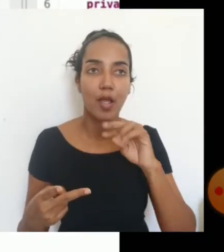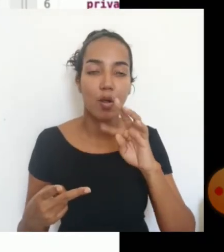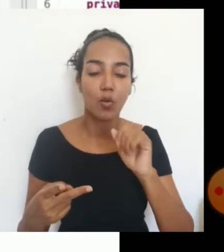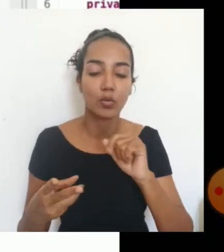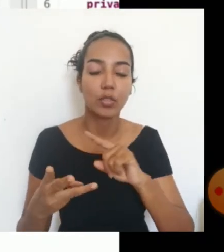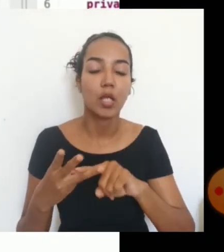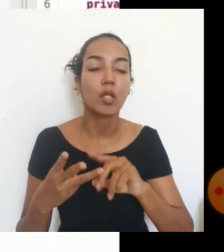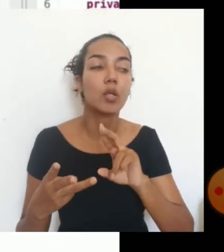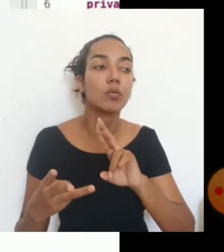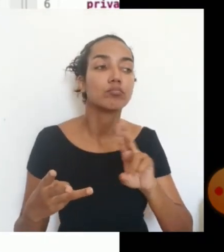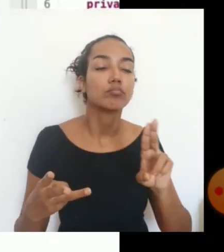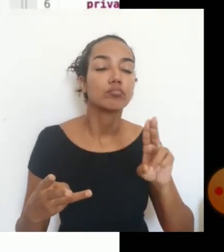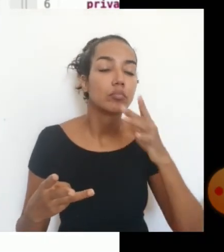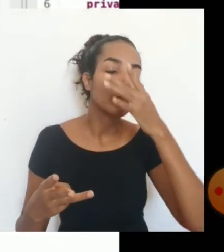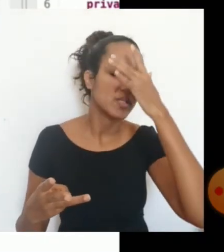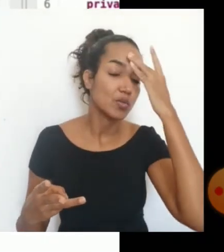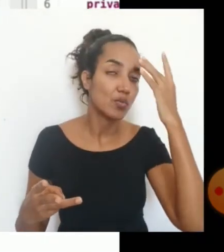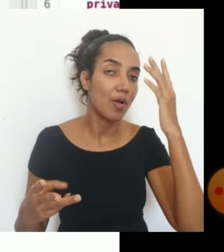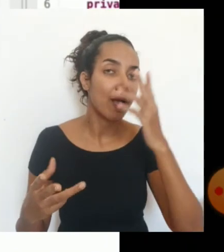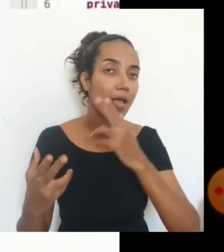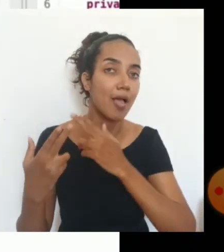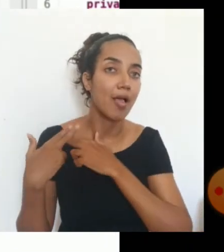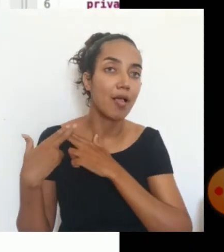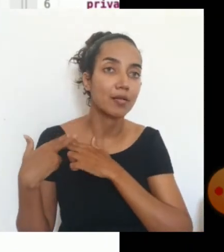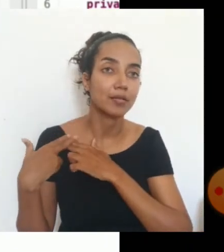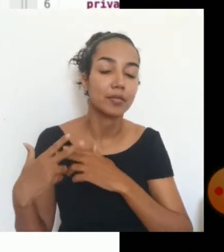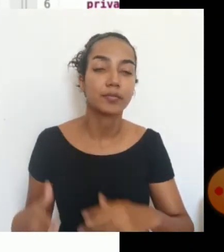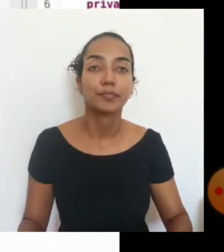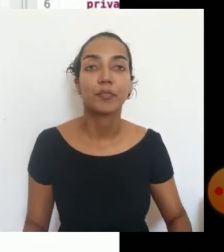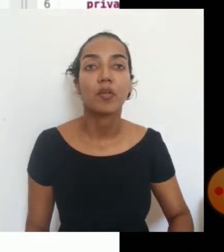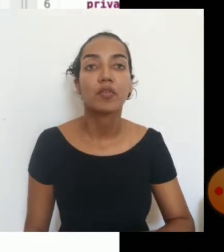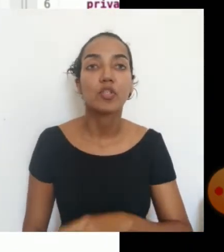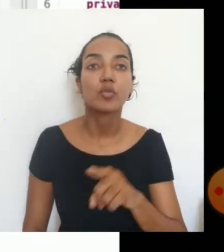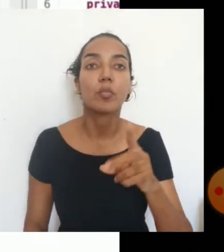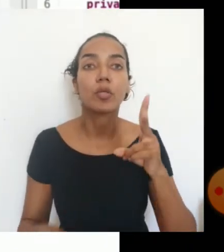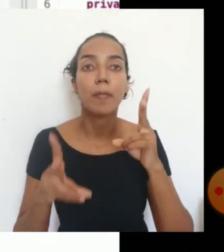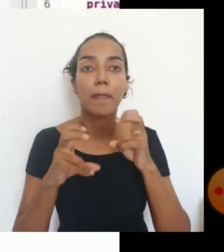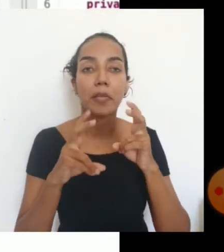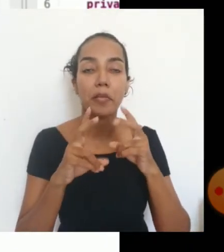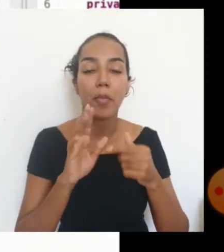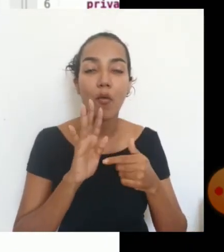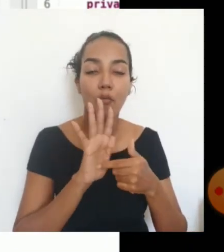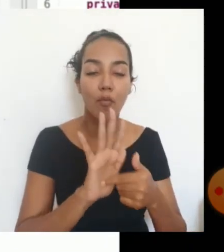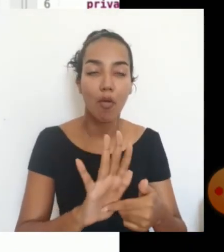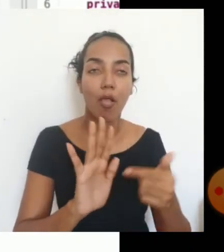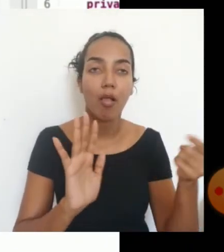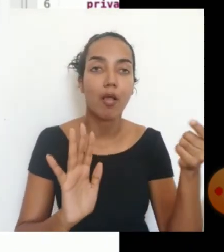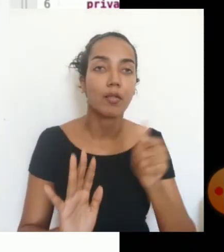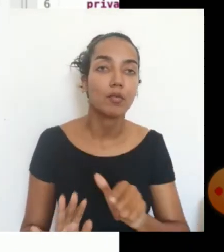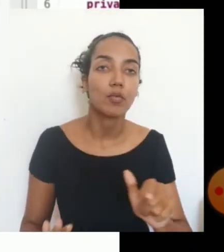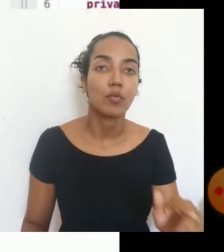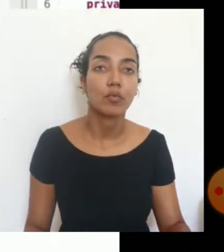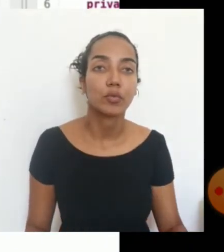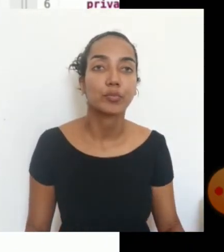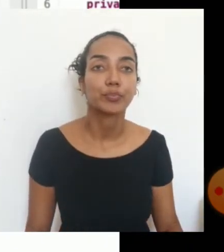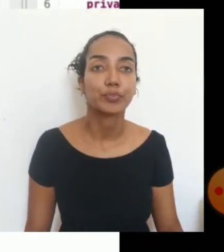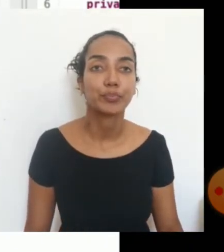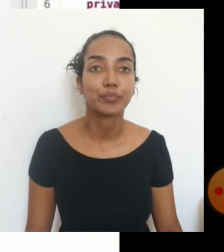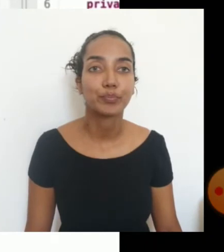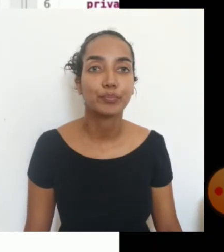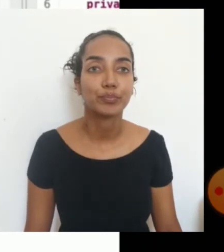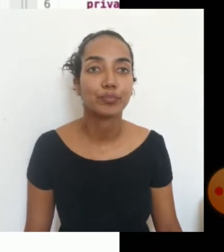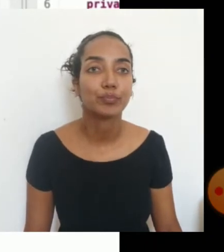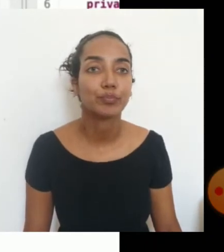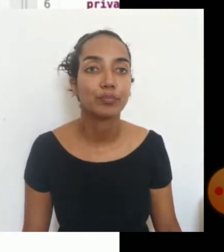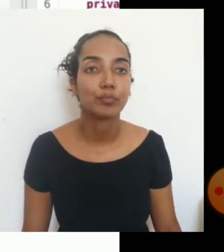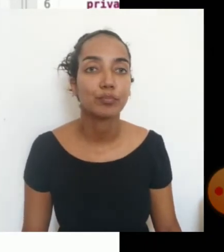mesma lógica aqui e imprimir o C3 com o